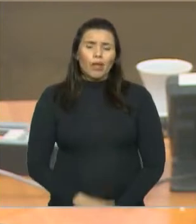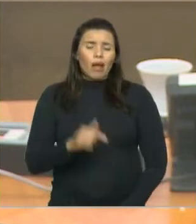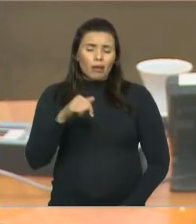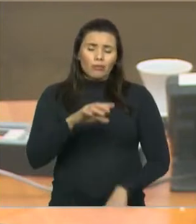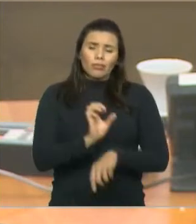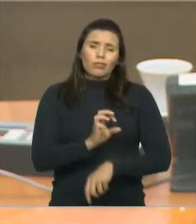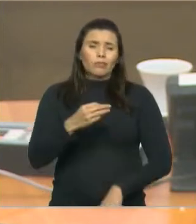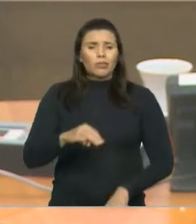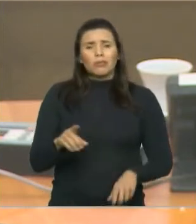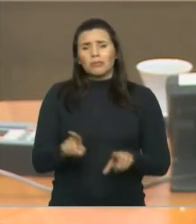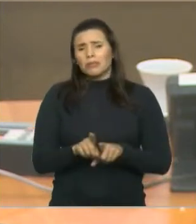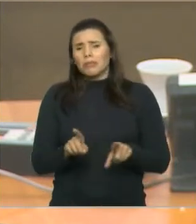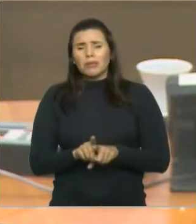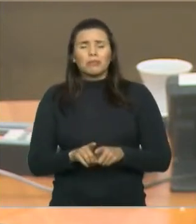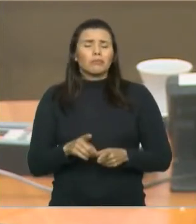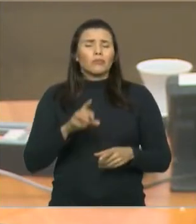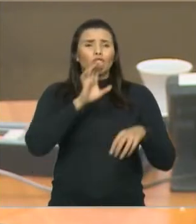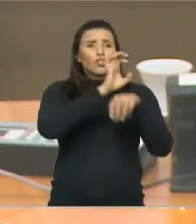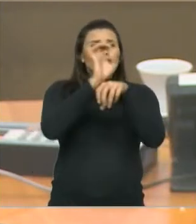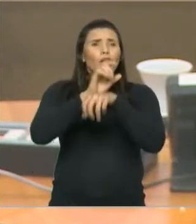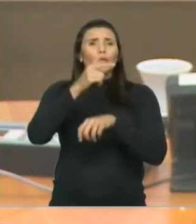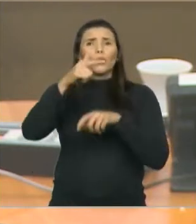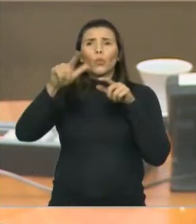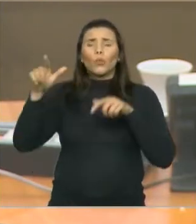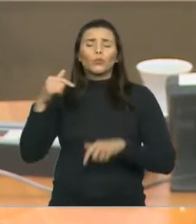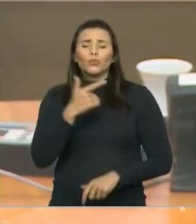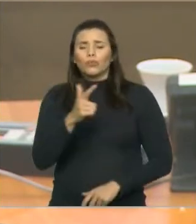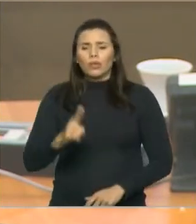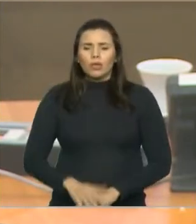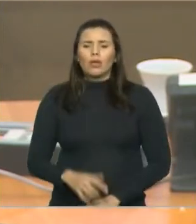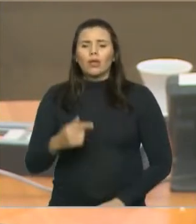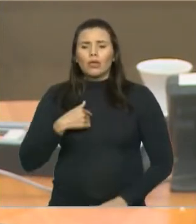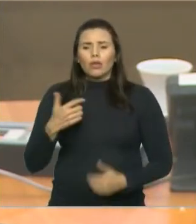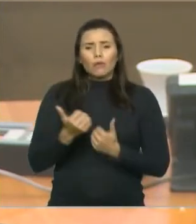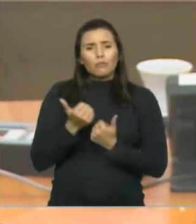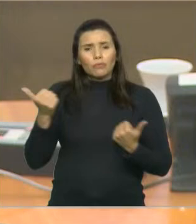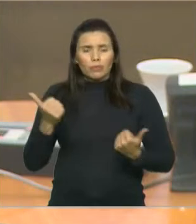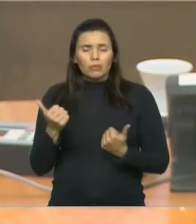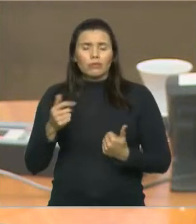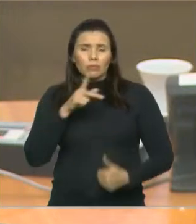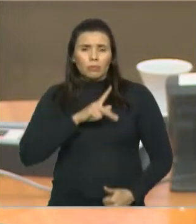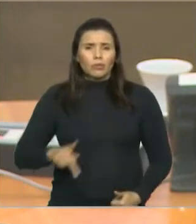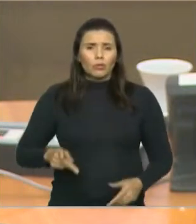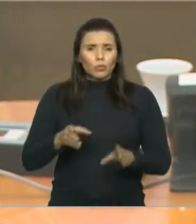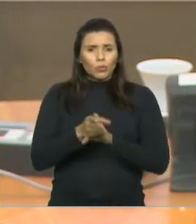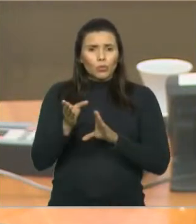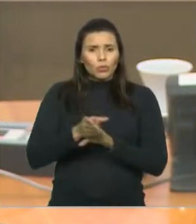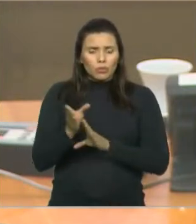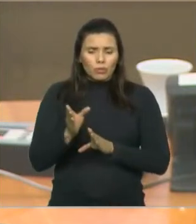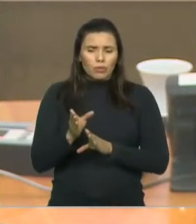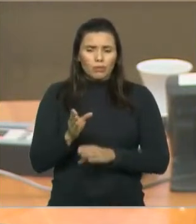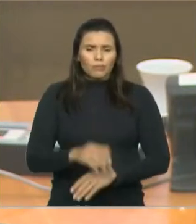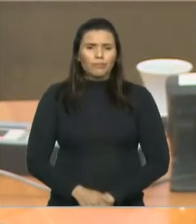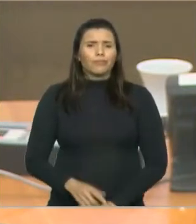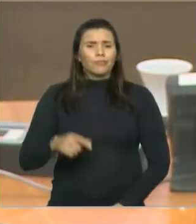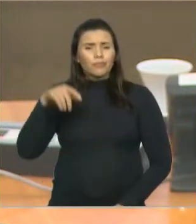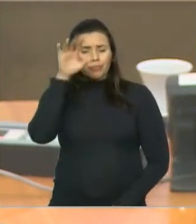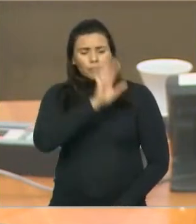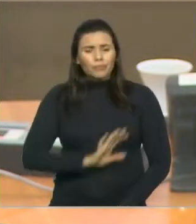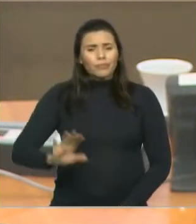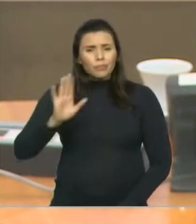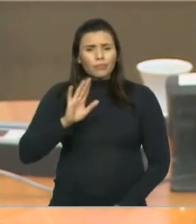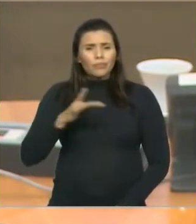digo isso com conhecimento de causa, porque hoje eu sou vice-presidente do Conselho Nacional de Secretários de Saúde. Então, mensalmente, a gente tem reunião com todos os